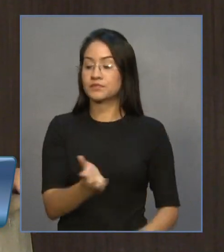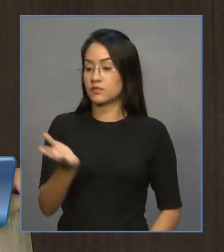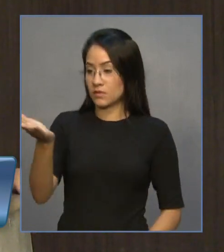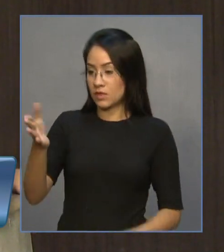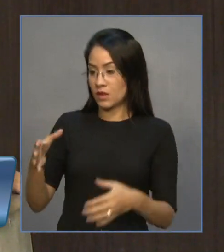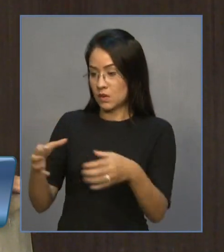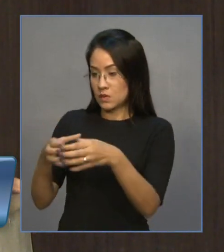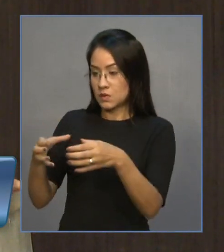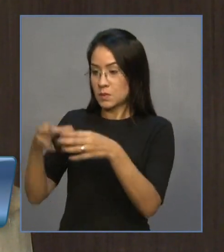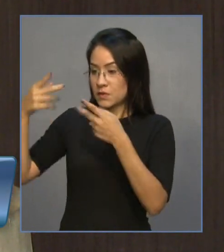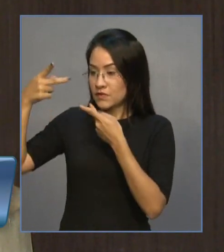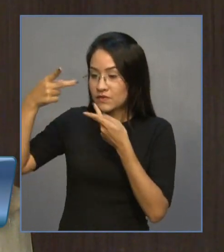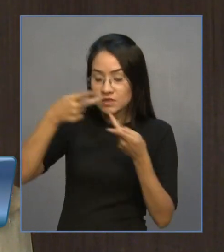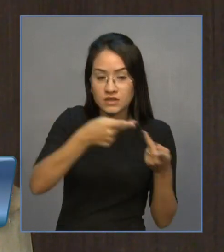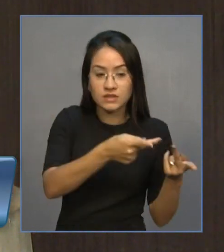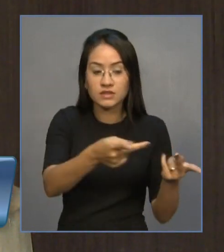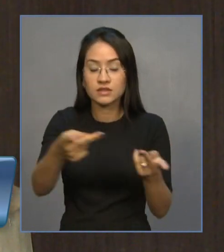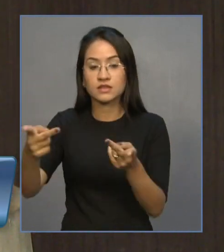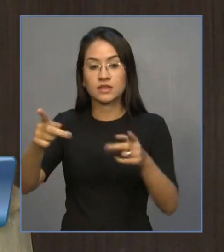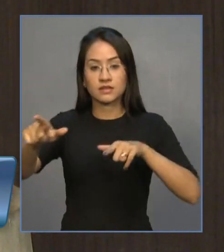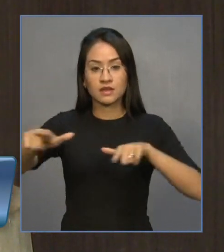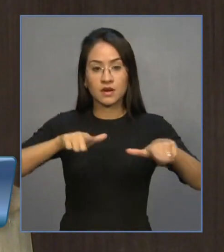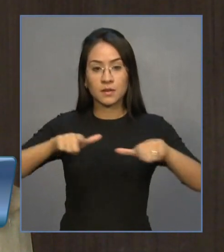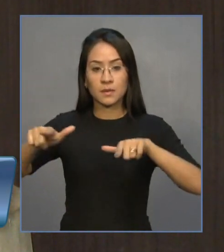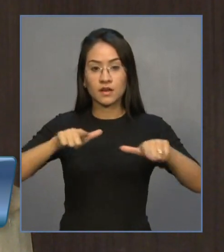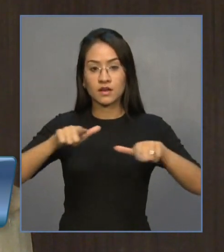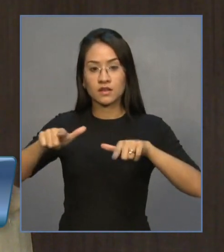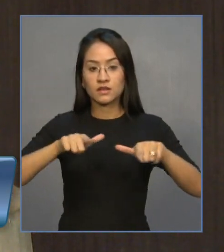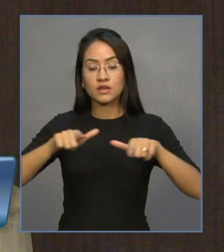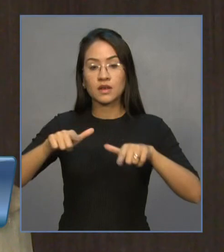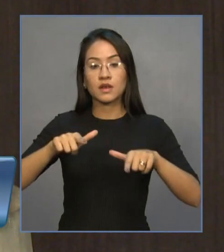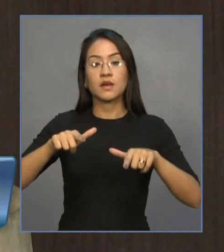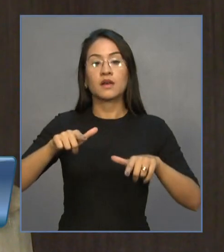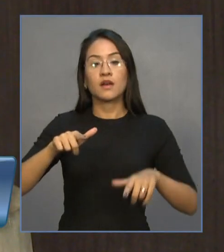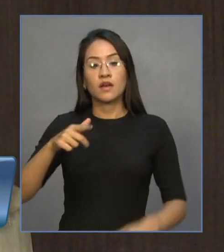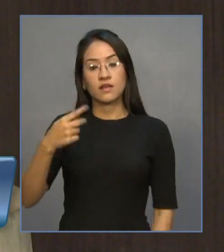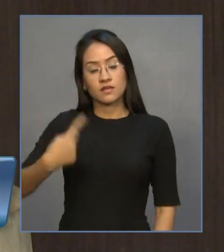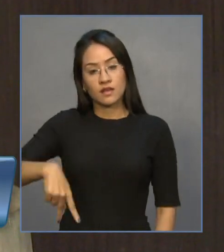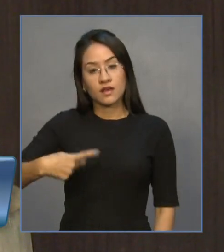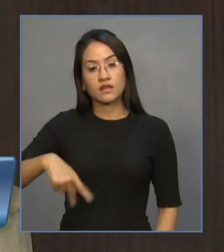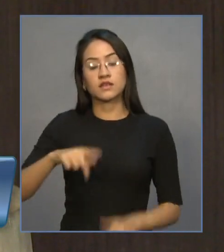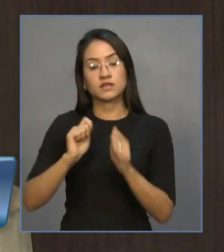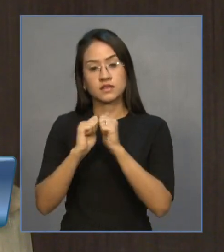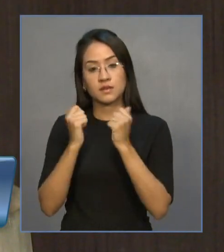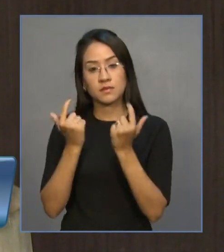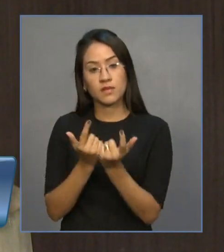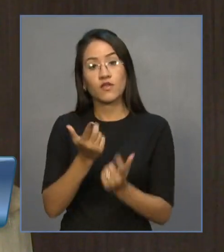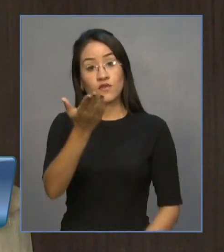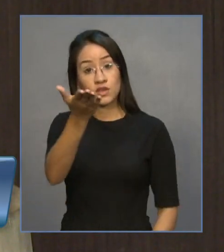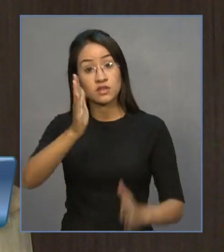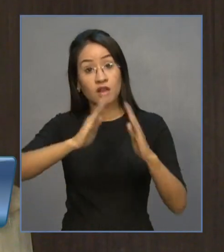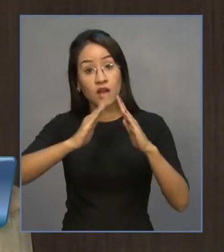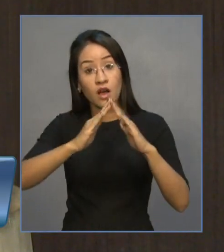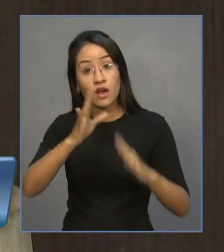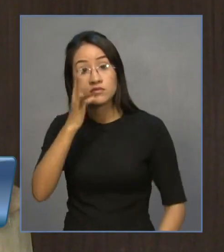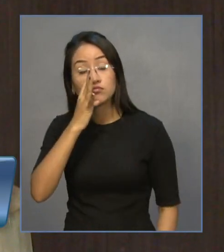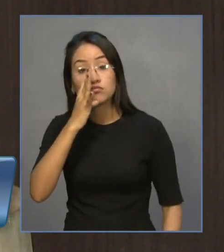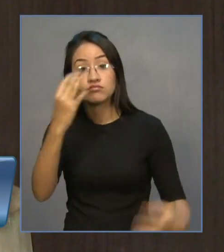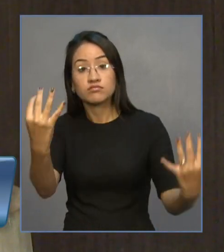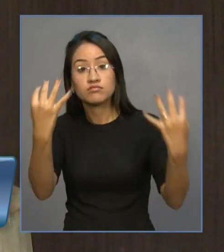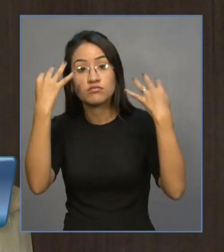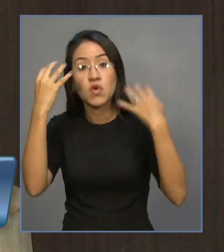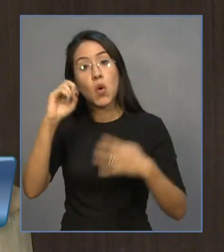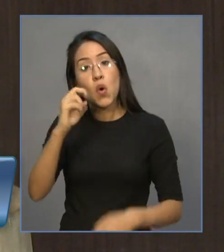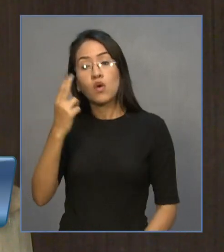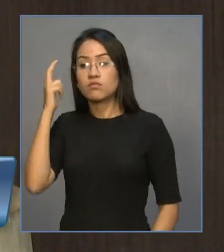aqueles e aquelas que nos visitam, aos trabalhadores aqui do Legislativo, aqueles que nos acompanham pela TV e Rádio Assembleia.